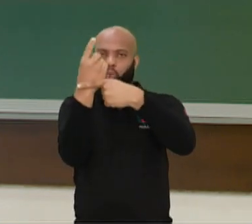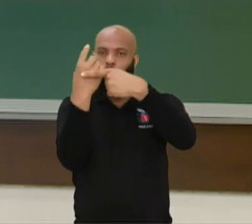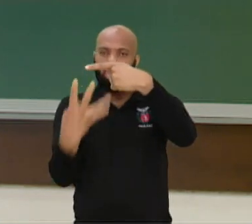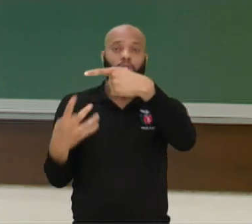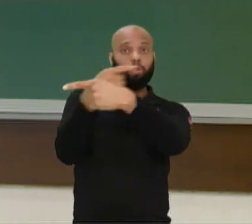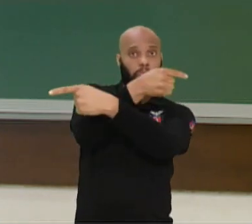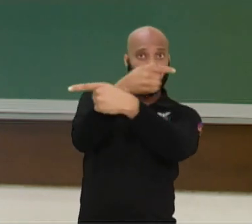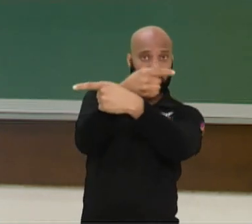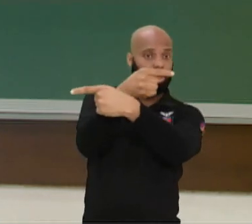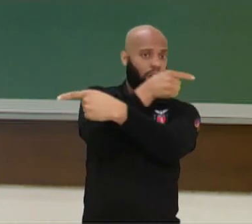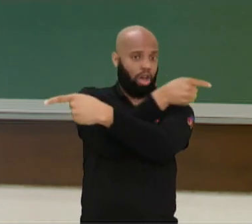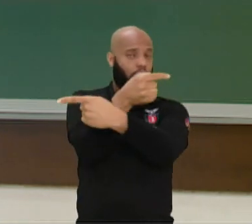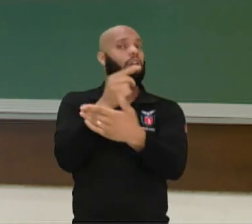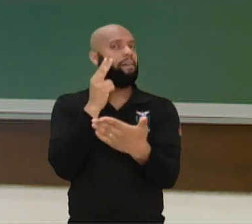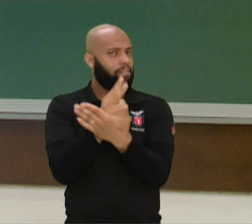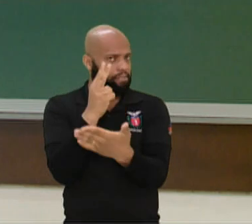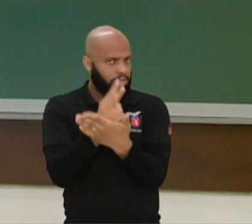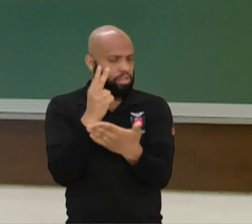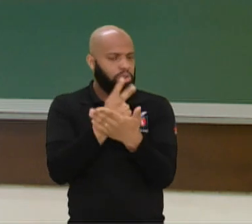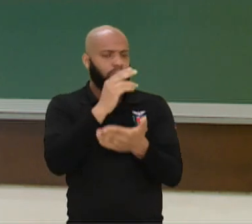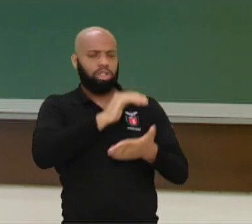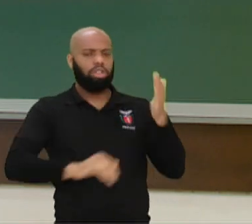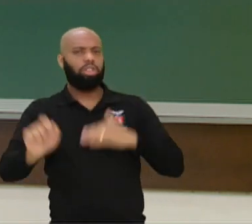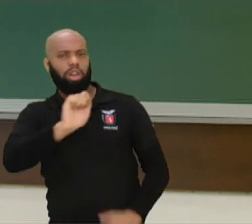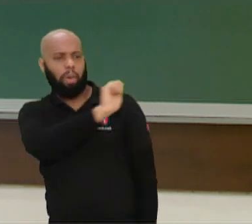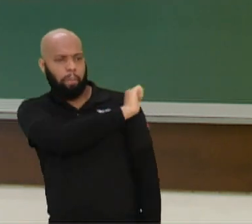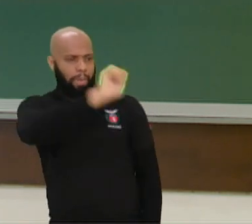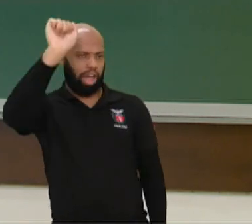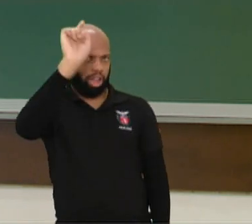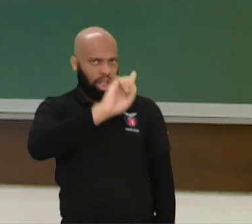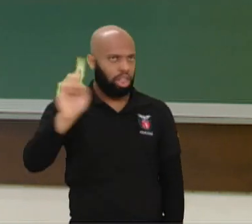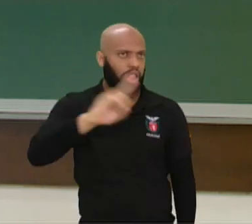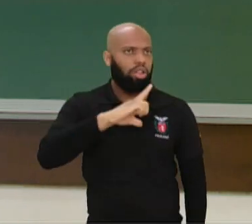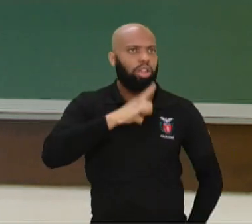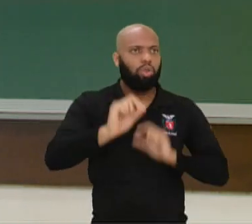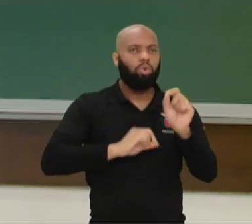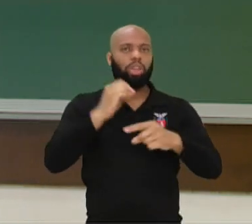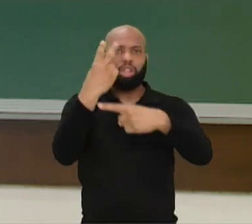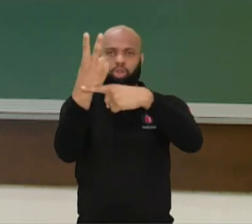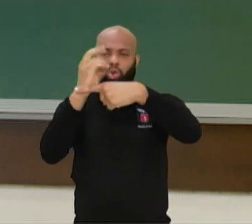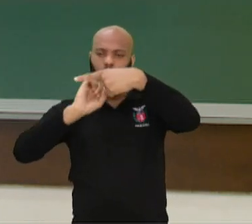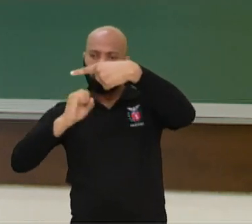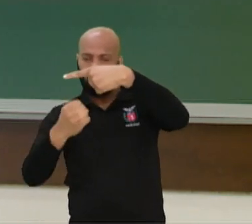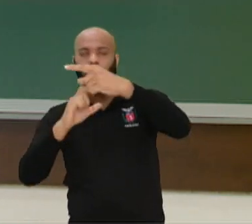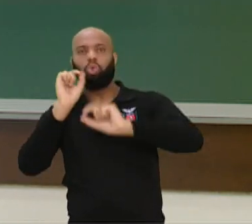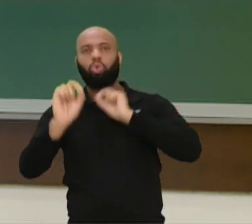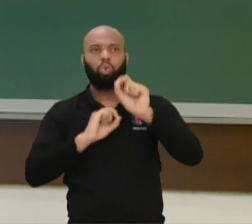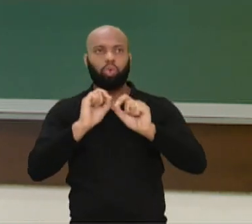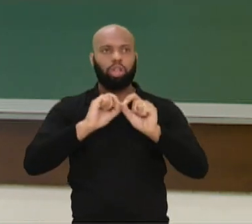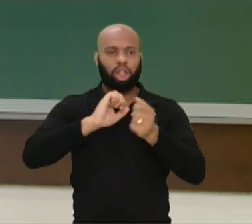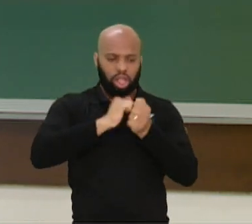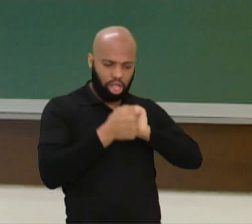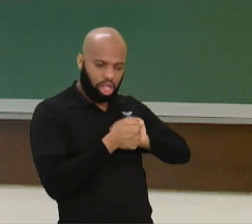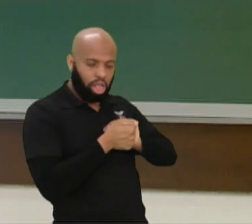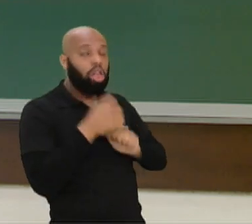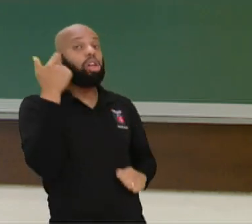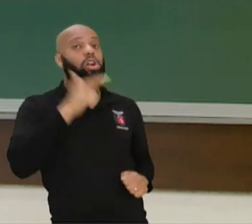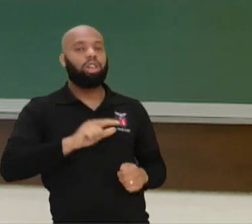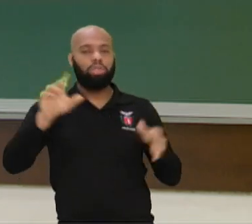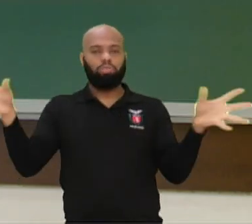a sua sequência, né? Aqui mudou de 2/4 para 1/4, foi porque eu fiz uma